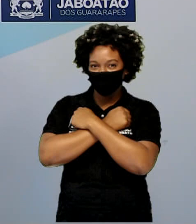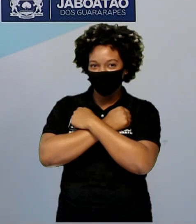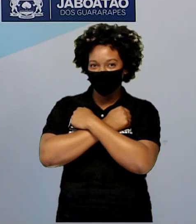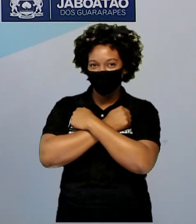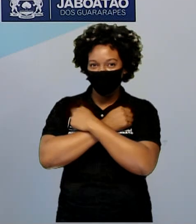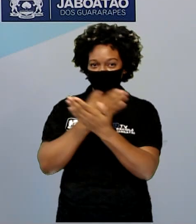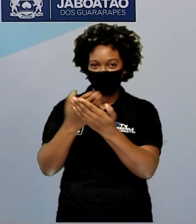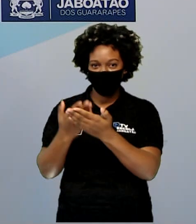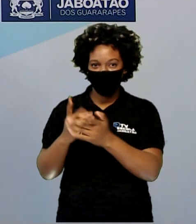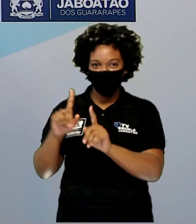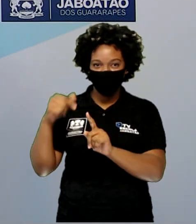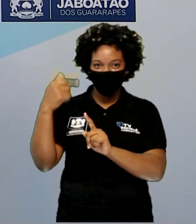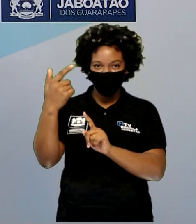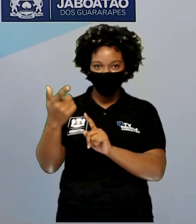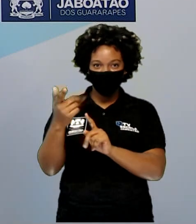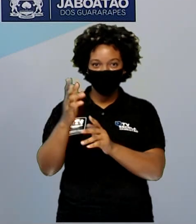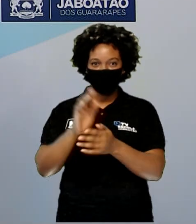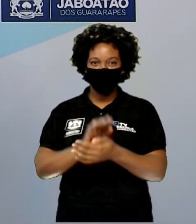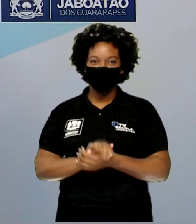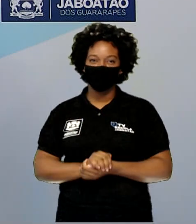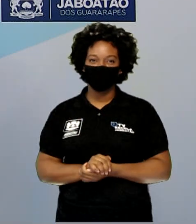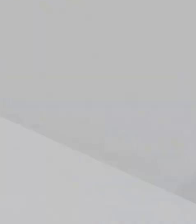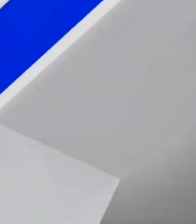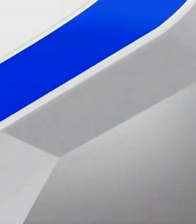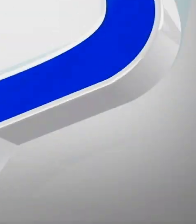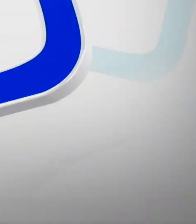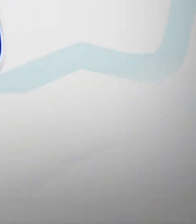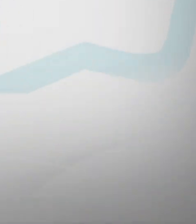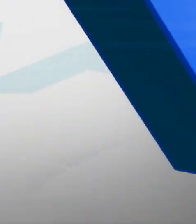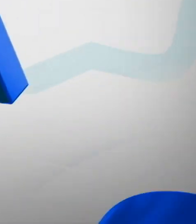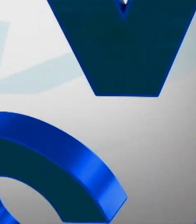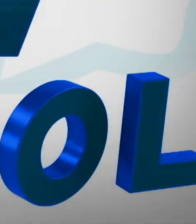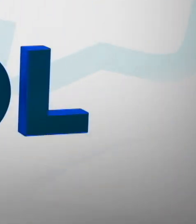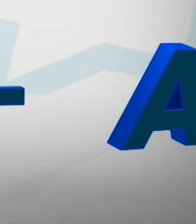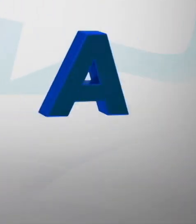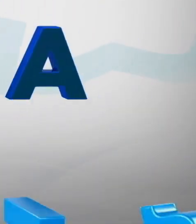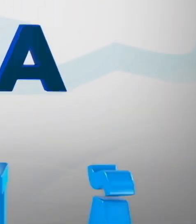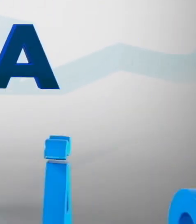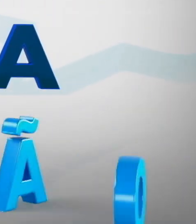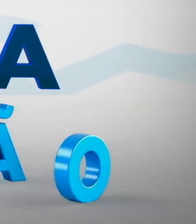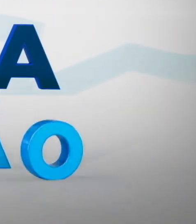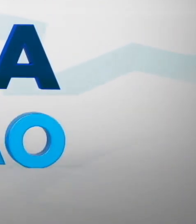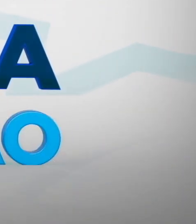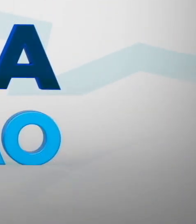o nosso próximo encontro, pessoal. Tchau.